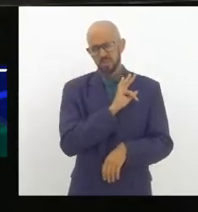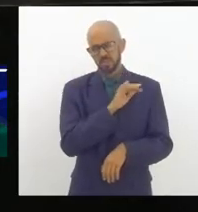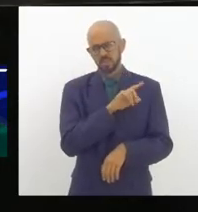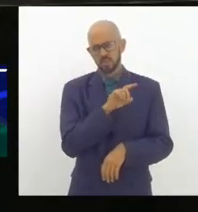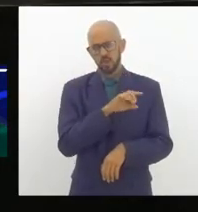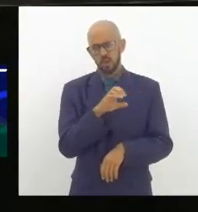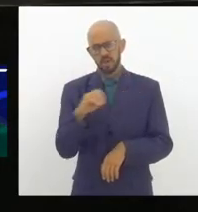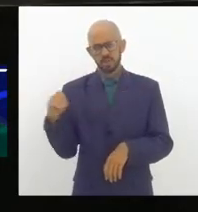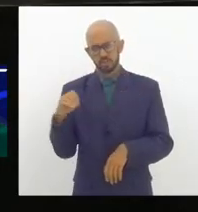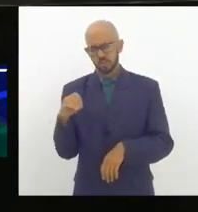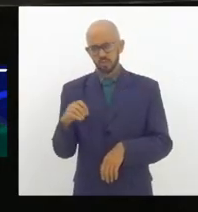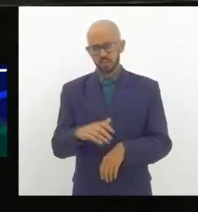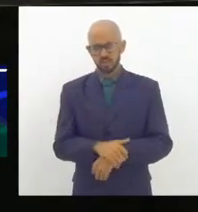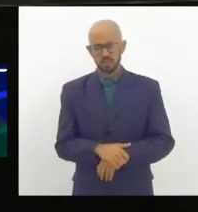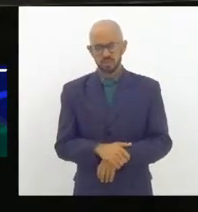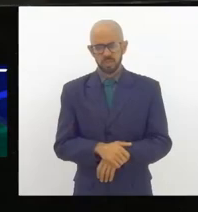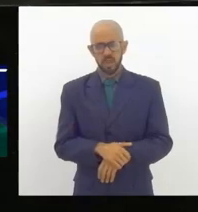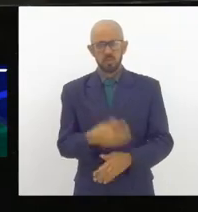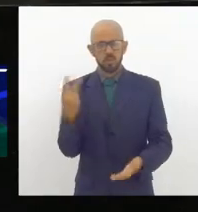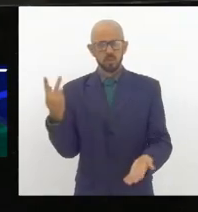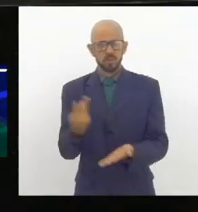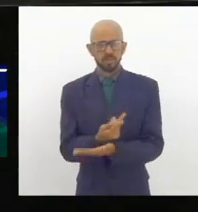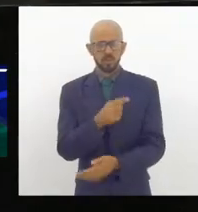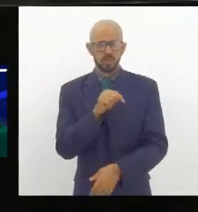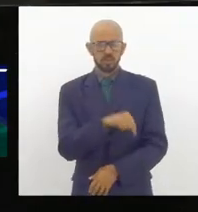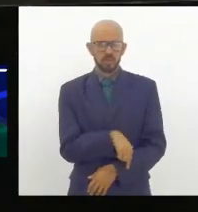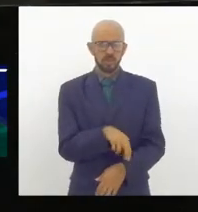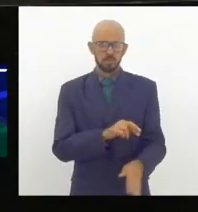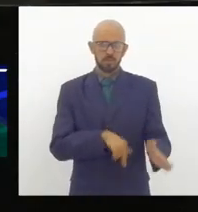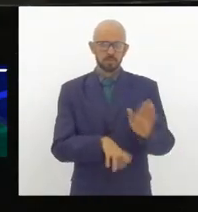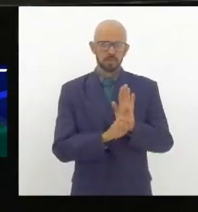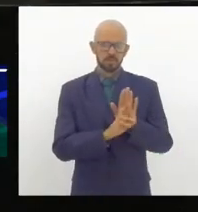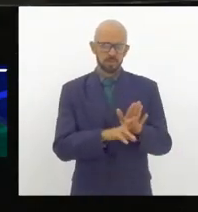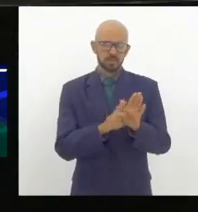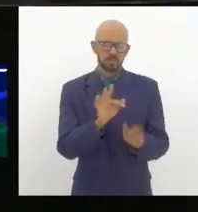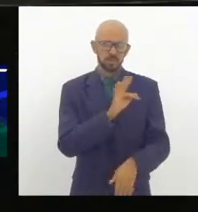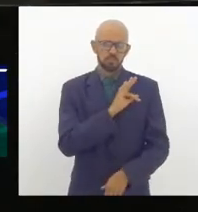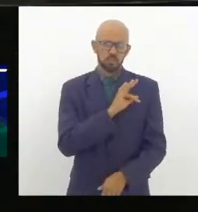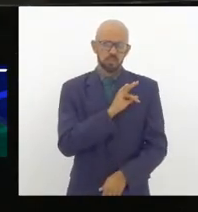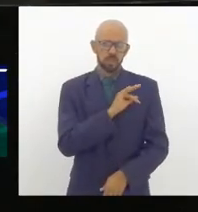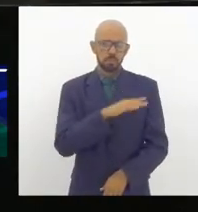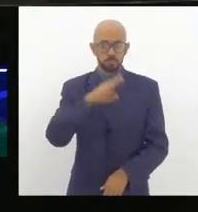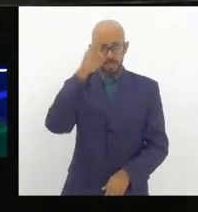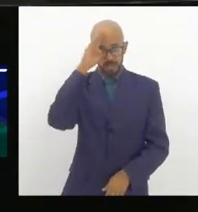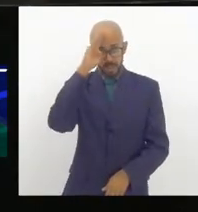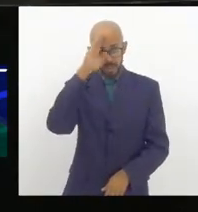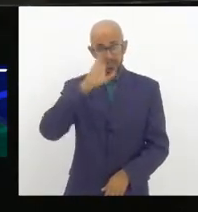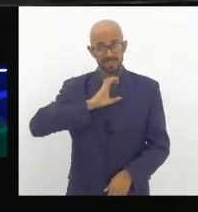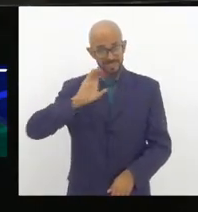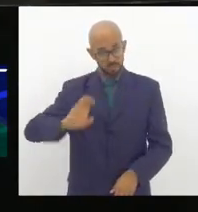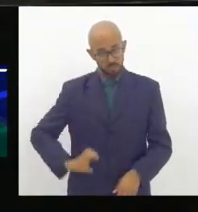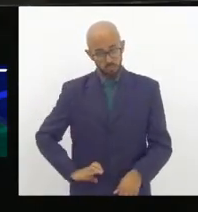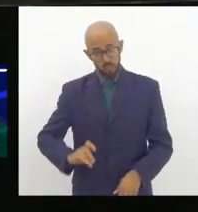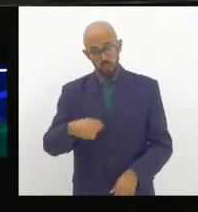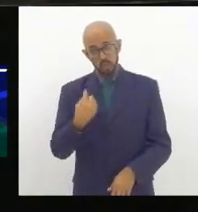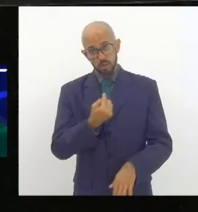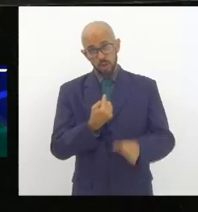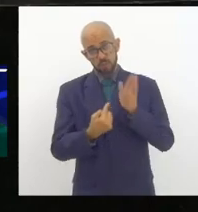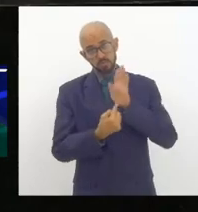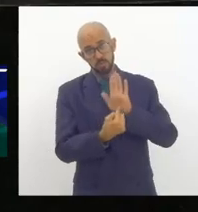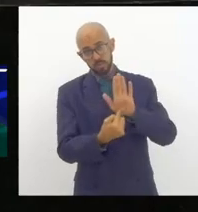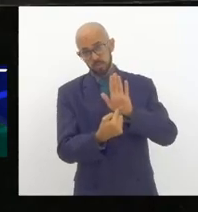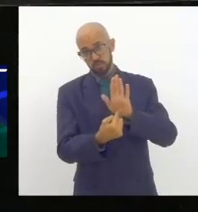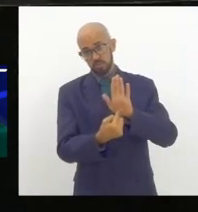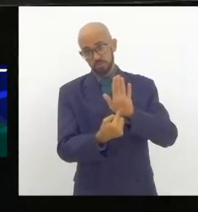tivemos aqui em audiências públicas representantes da polícia militar e da Polícia Civil e que nós aprontamos matamos o dedo na ferida